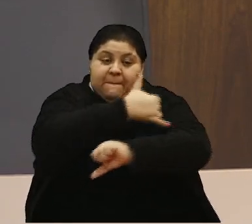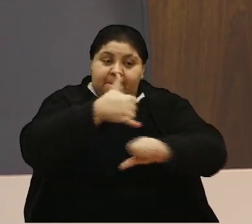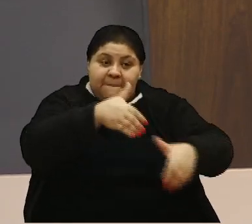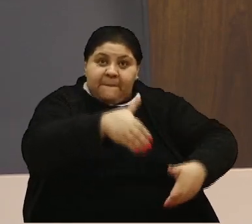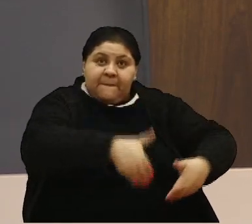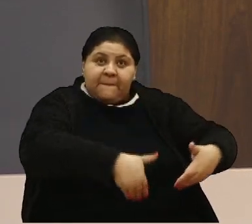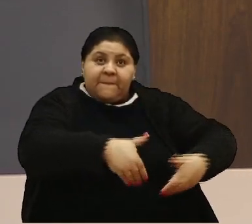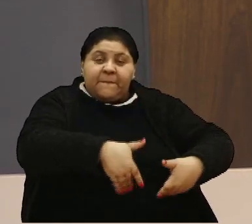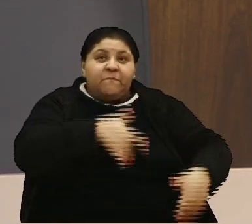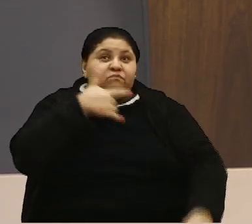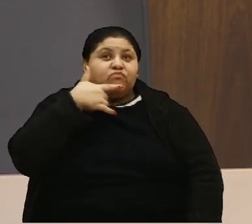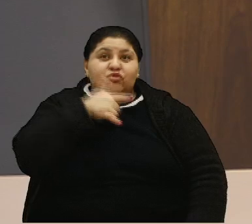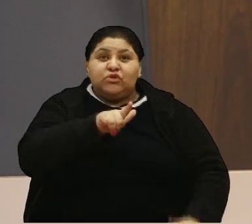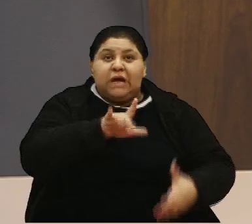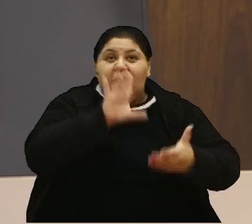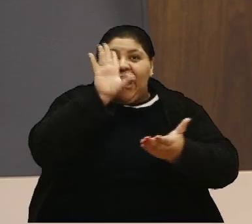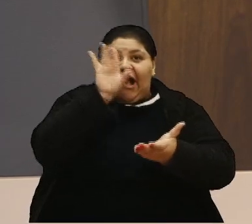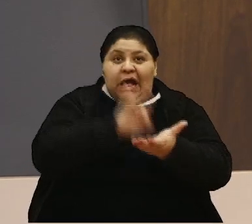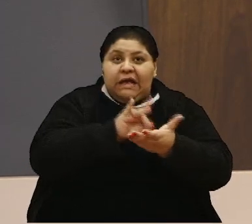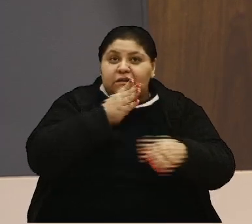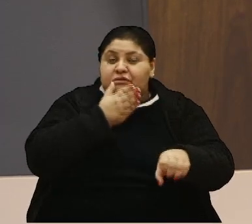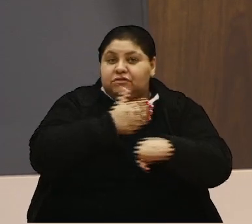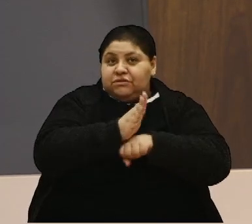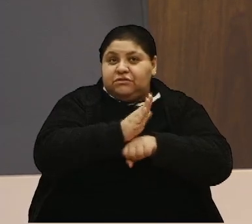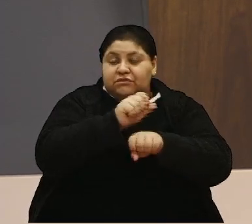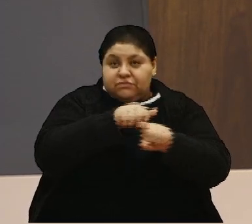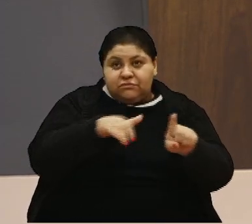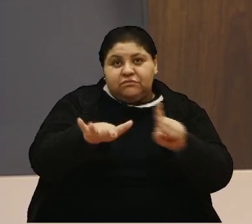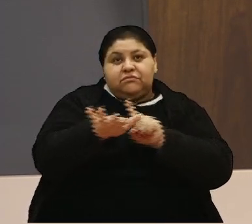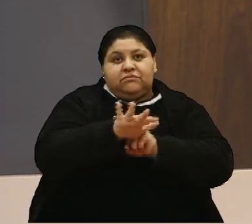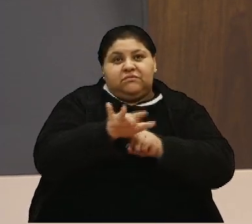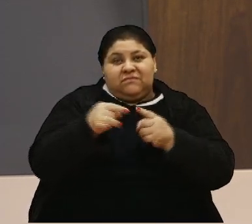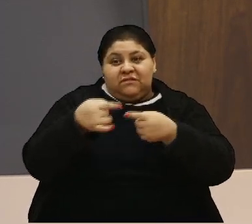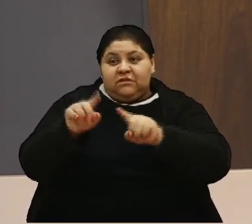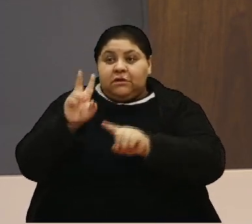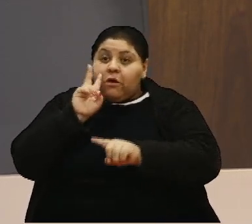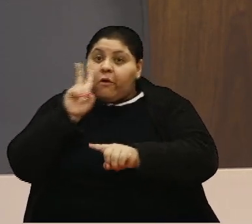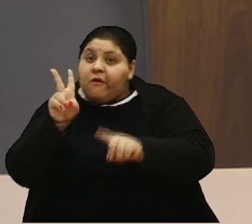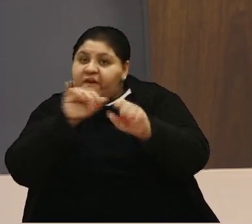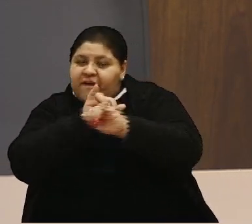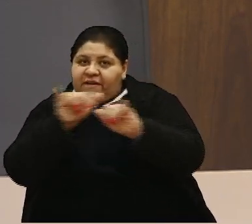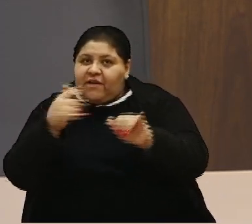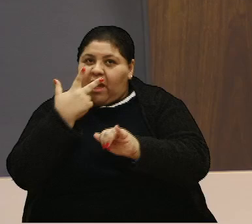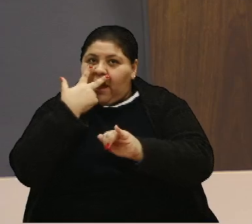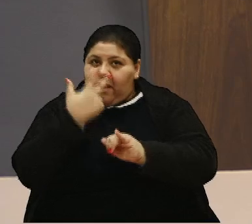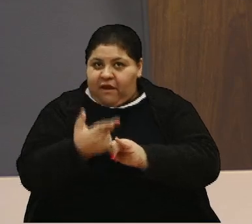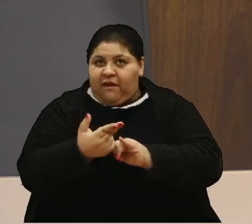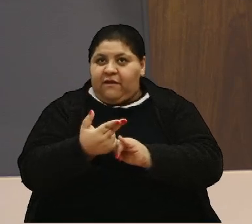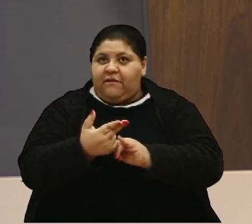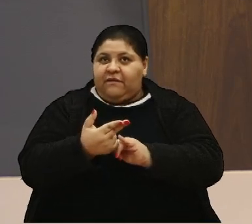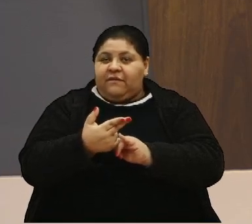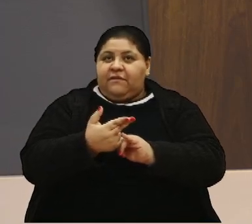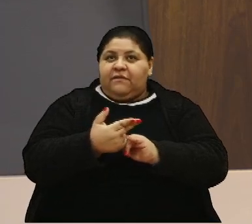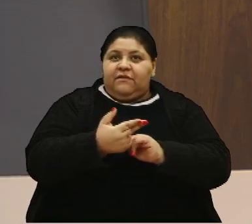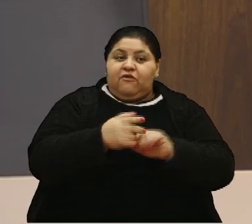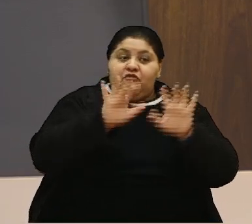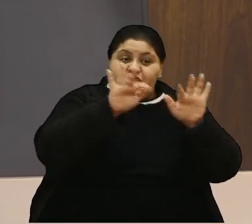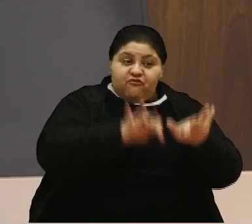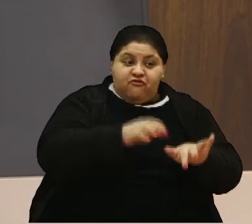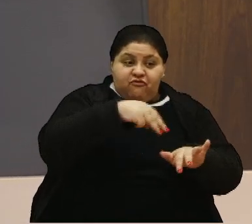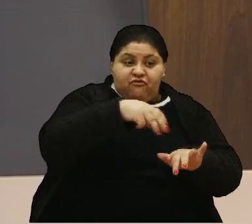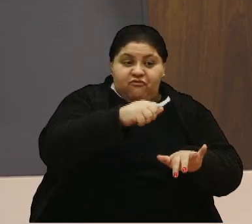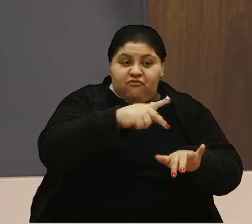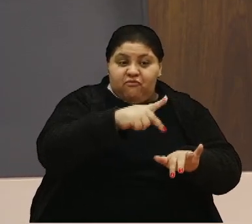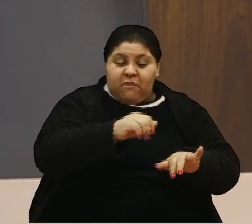a gente não consegue efetivar a participação social. Mas quando a gente vê notícias como essa, que a gente sai do mapa da fome em